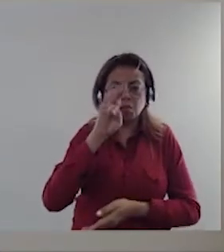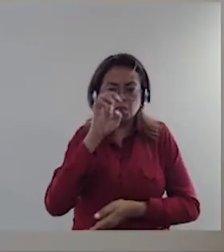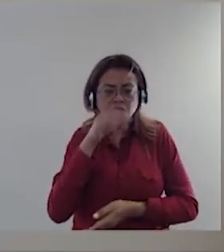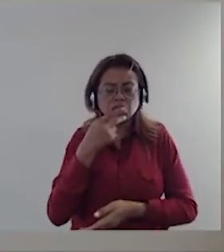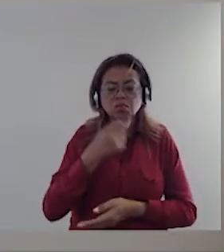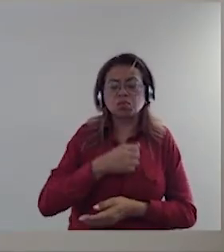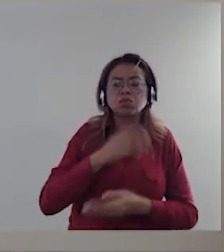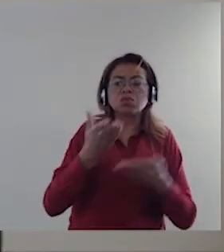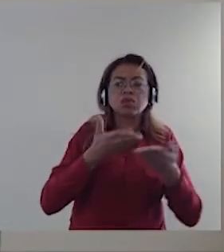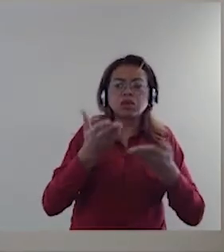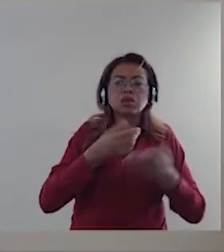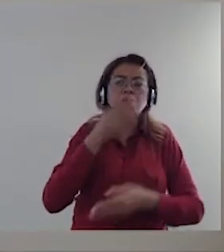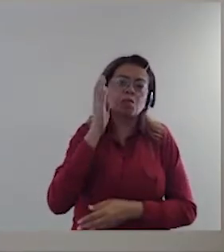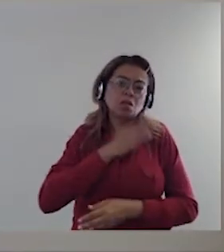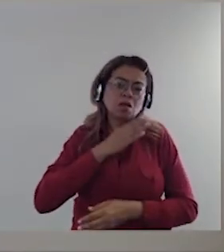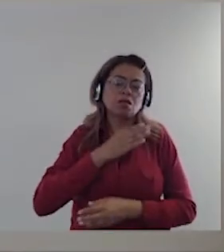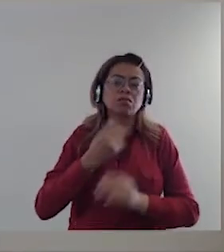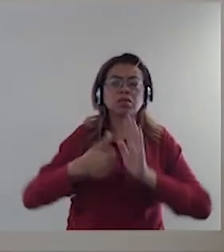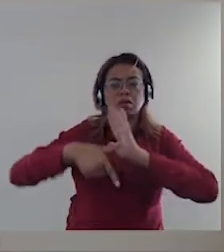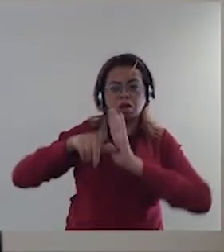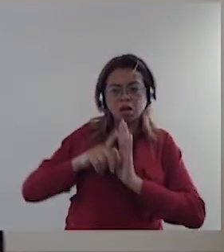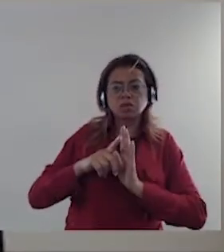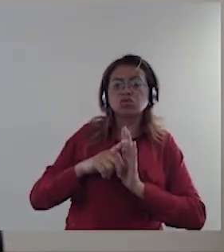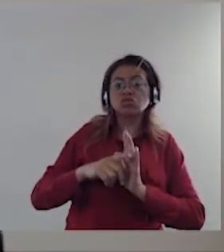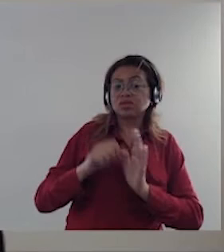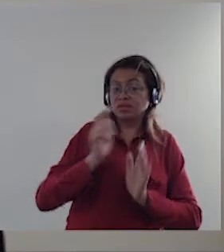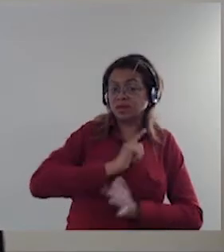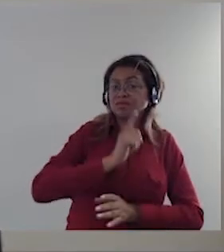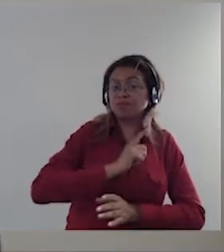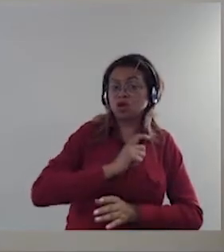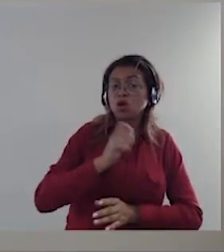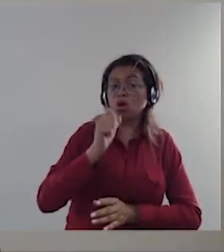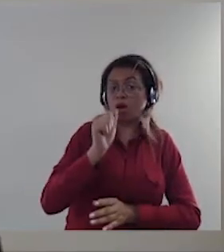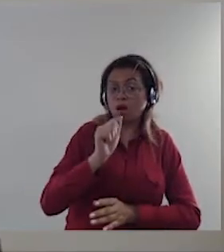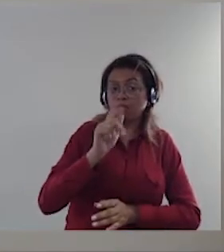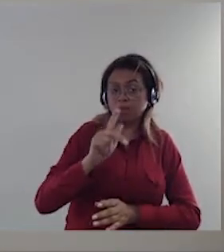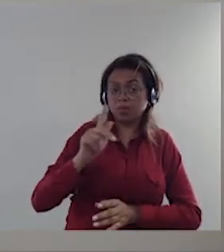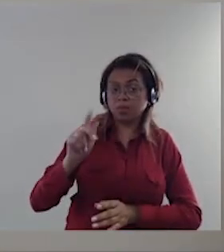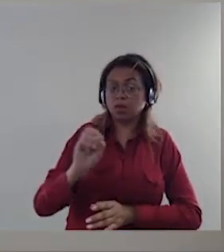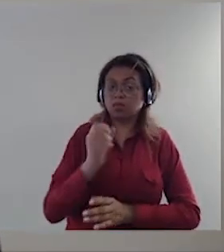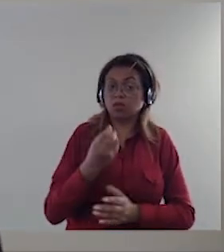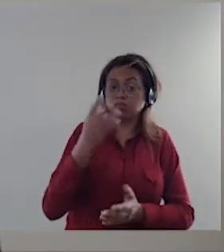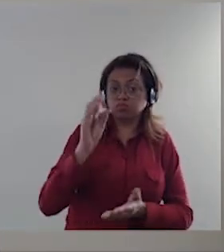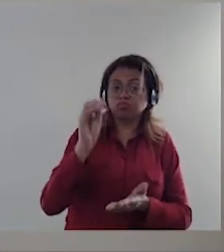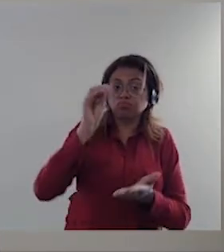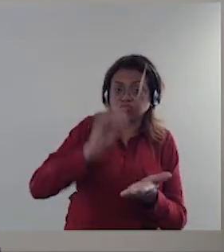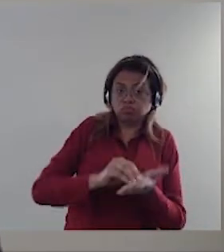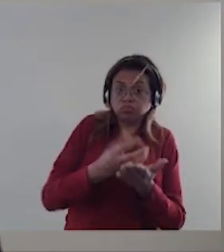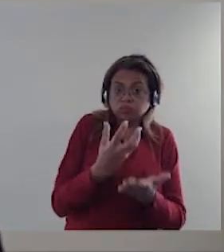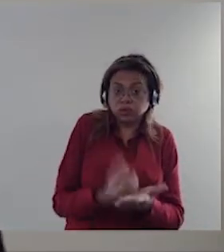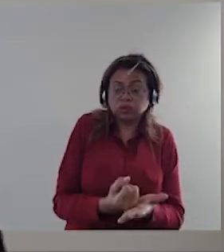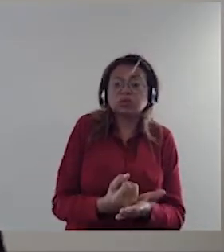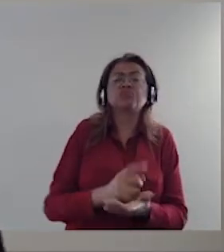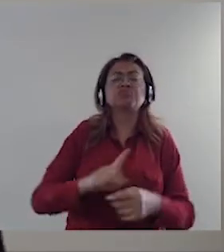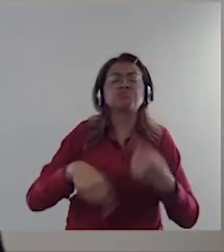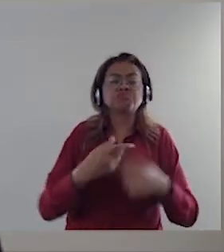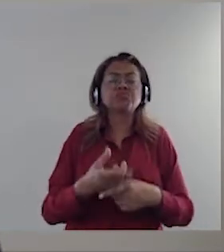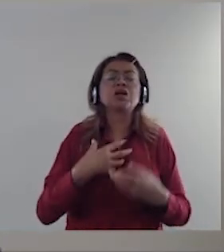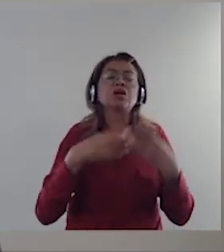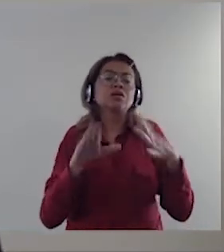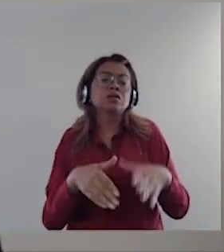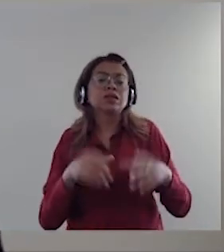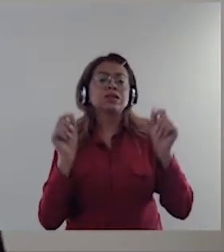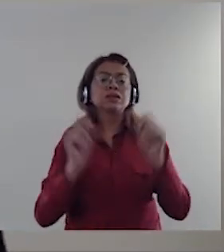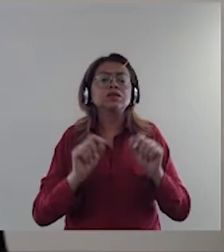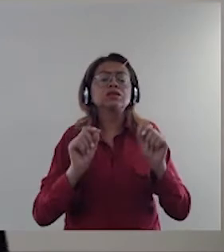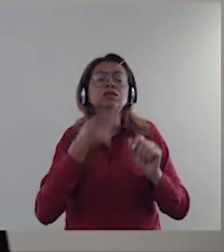existem aplicativos que já existiam, logicamente, mas agora com o maior número de pessoas com esses dispositivos na mão, aplicativos que são capazes